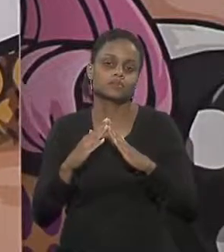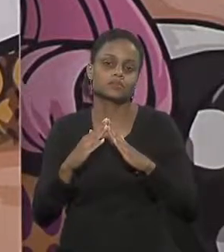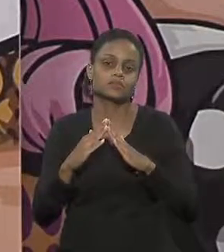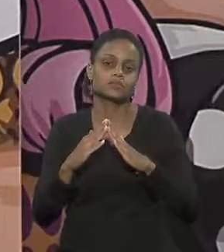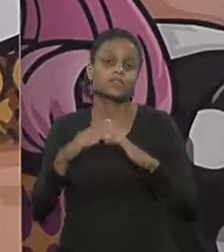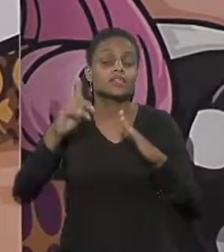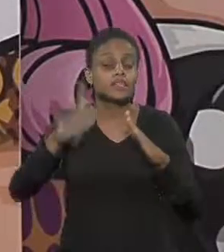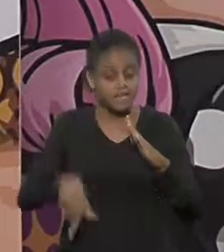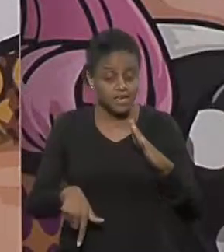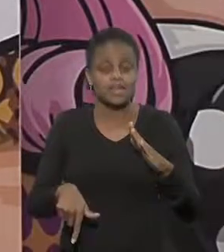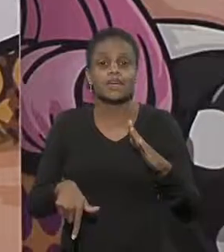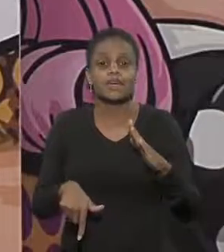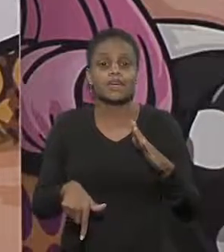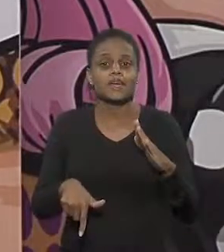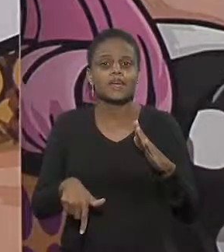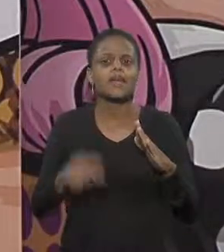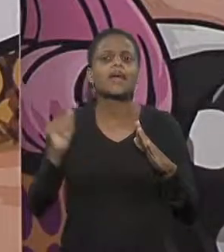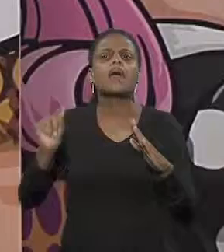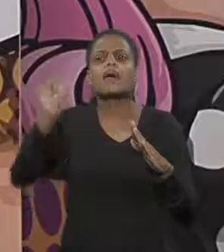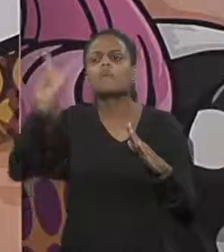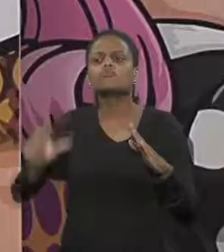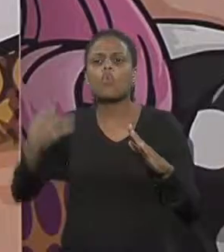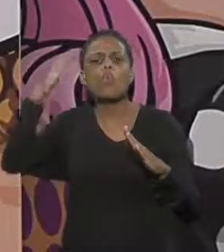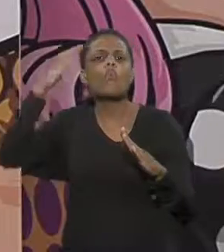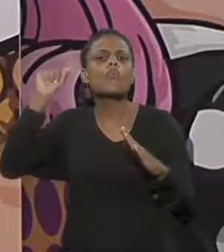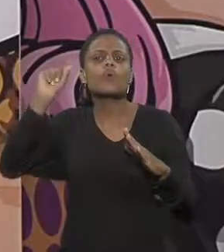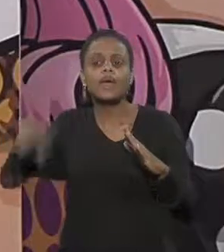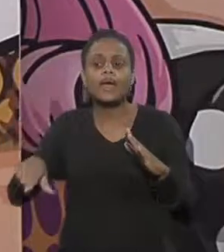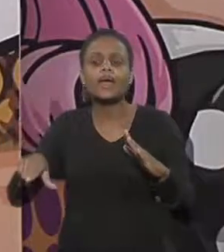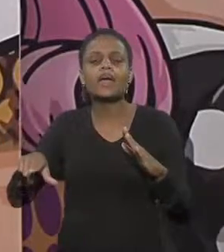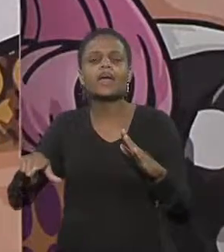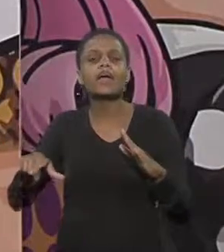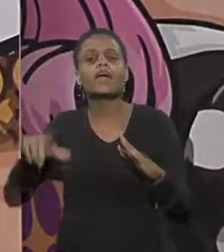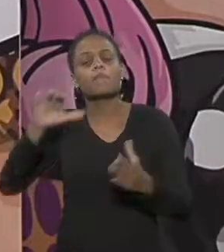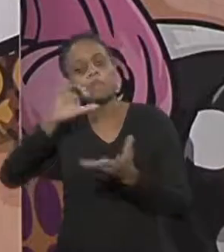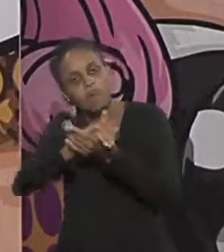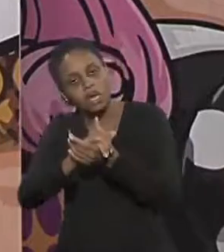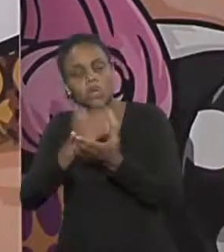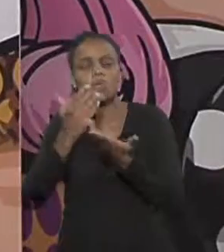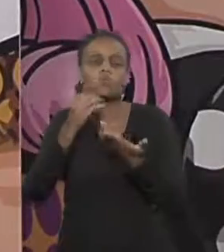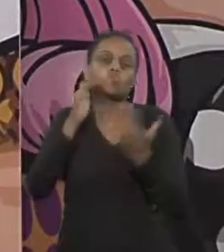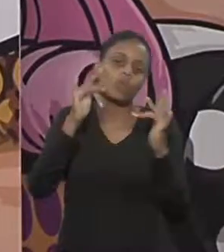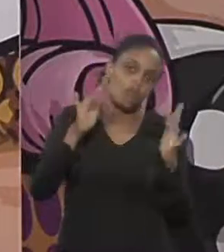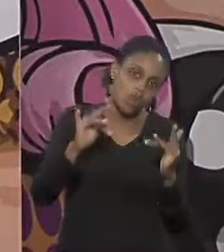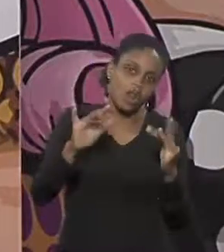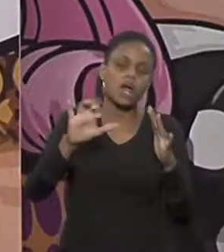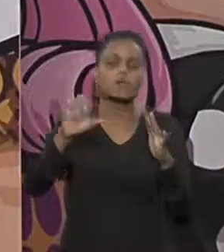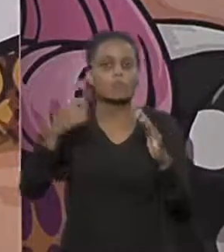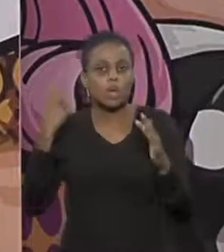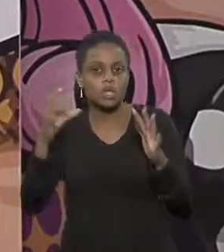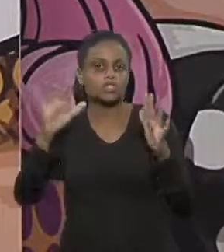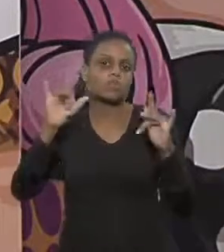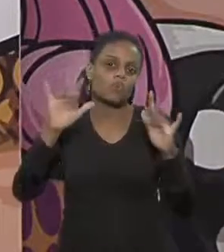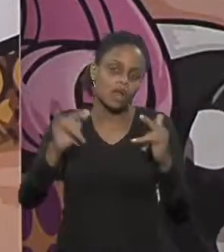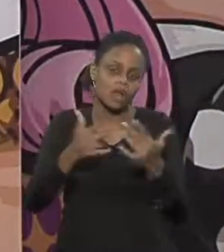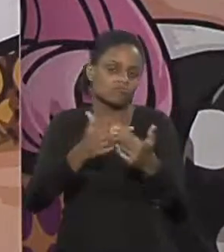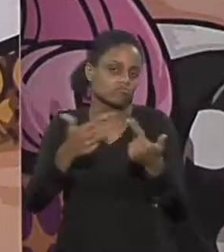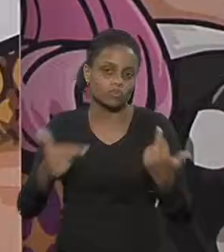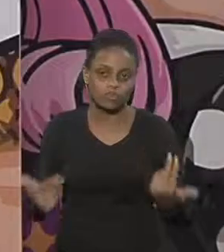das residências e é praticado por pessoas que gozam do convívio daquela mulher. Normalmente